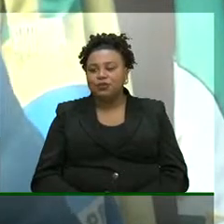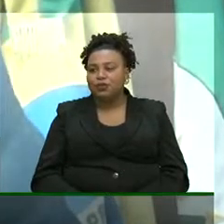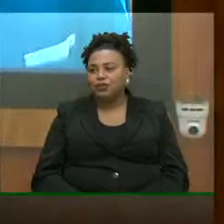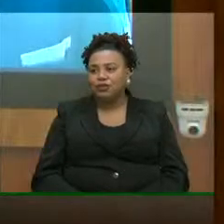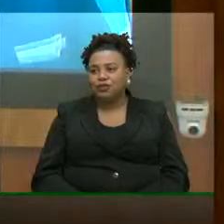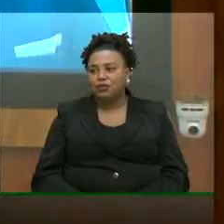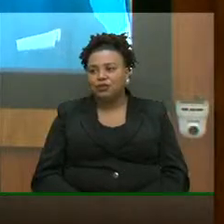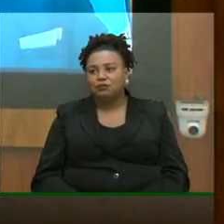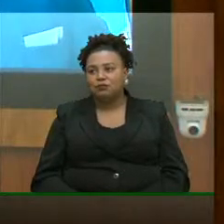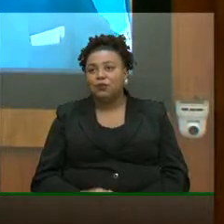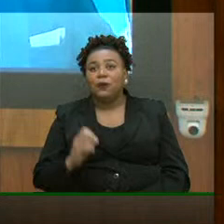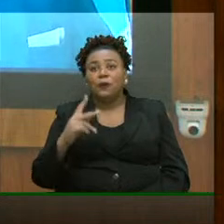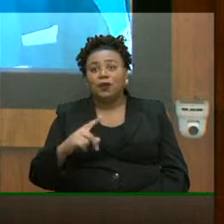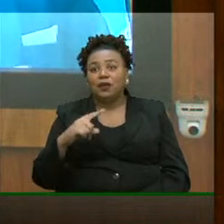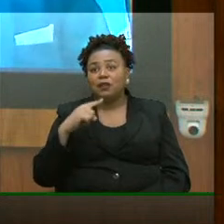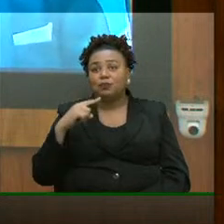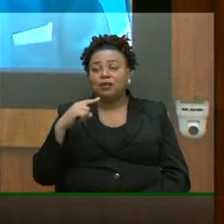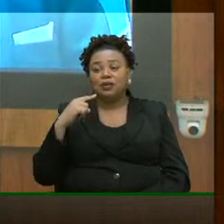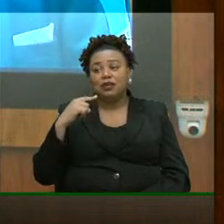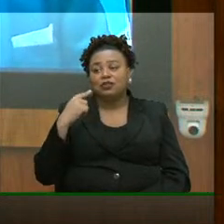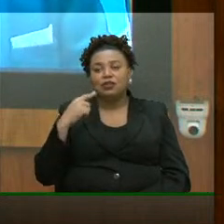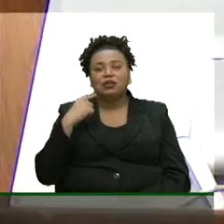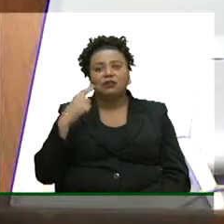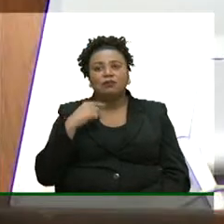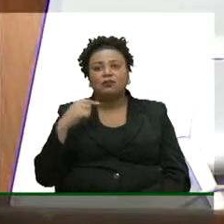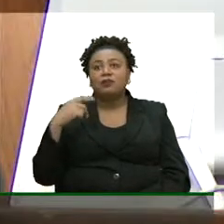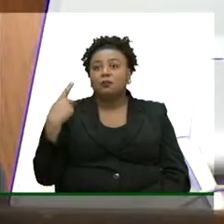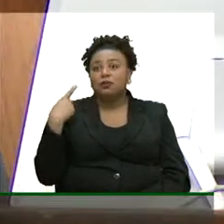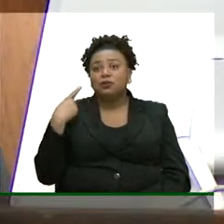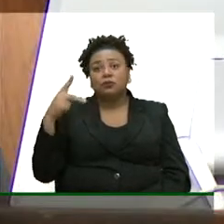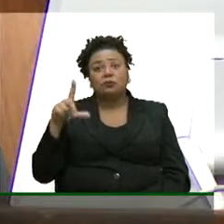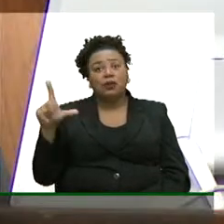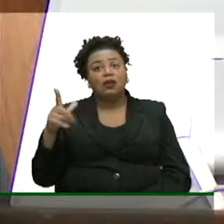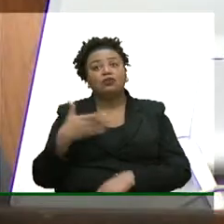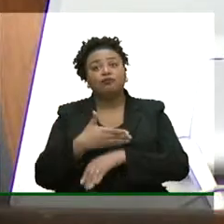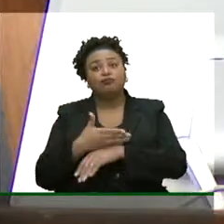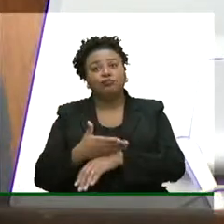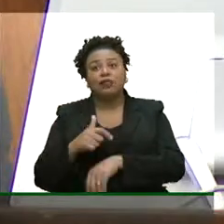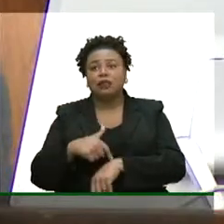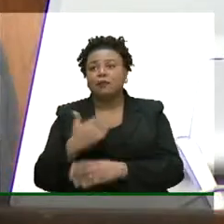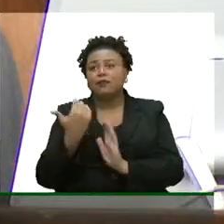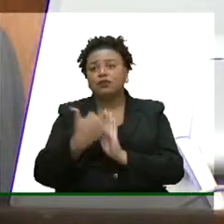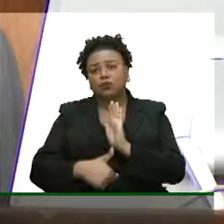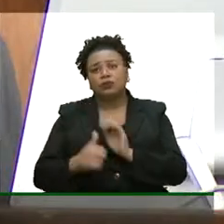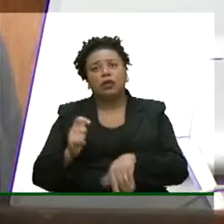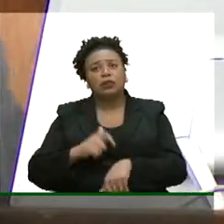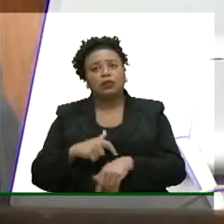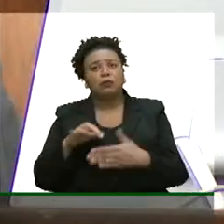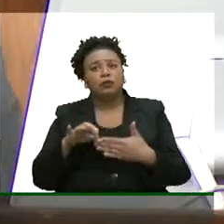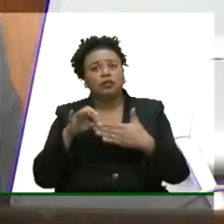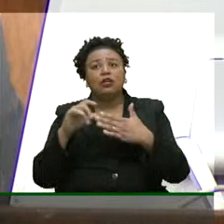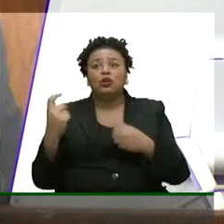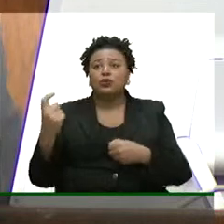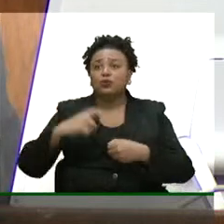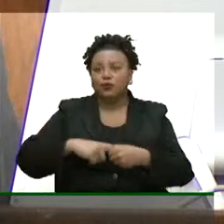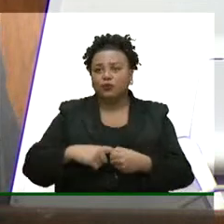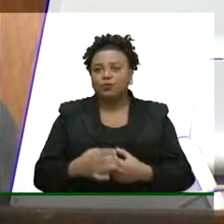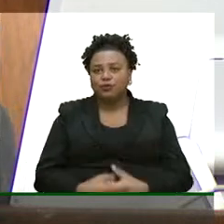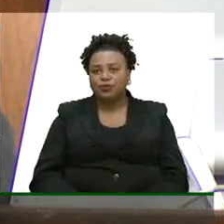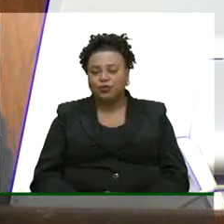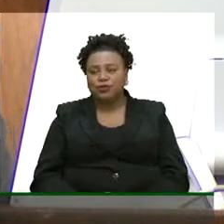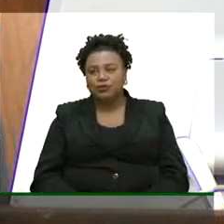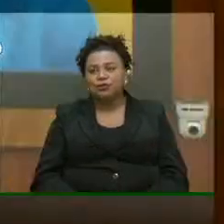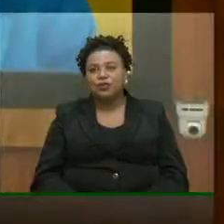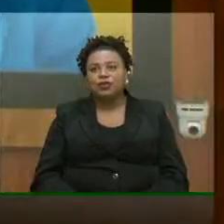Ok, deputado Paparico, informo a bancada do PL que, por ultrapassar o tempo, será descontado um tempo de liderança no retorno das